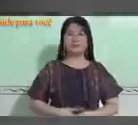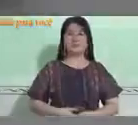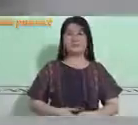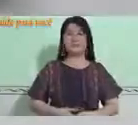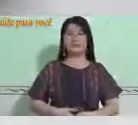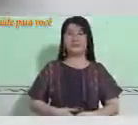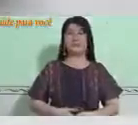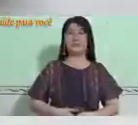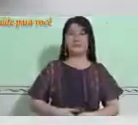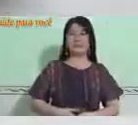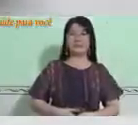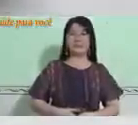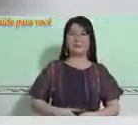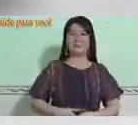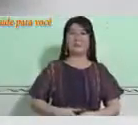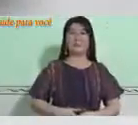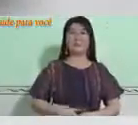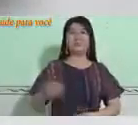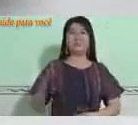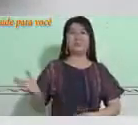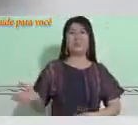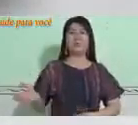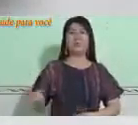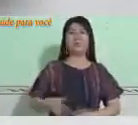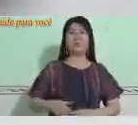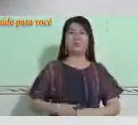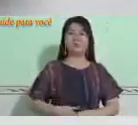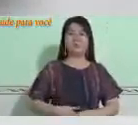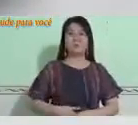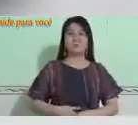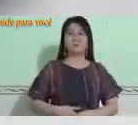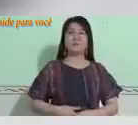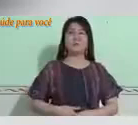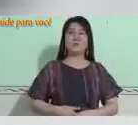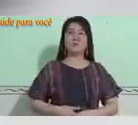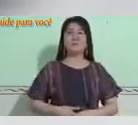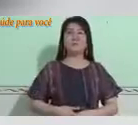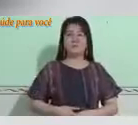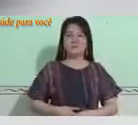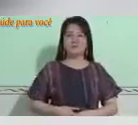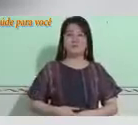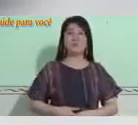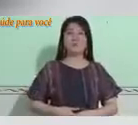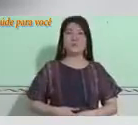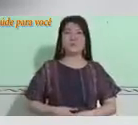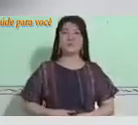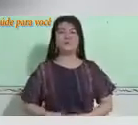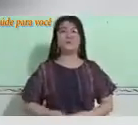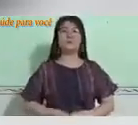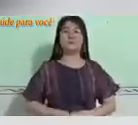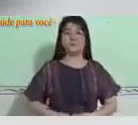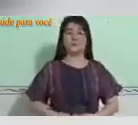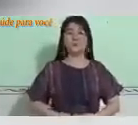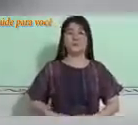Em alguns casos, essa torção pode não acontecer completamente e, por isso, a dor pode ser menos intensa ou